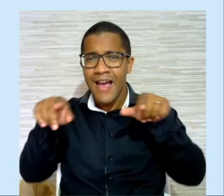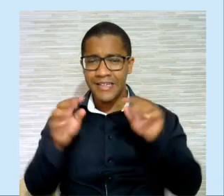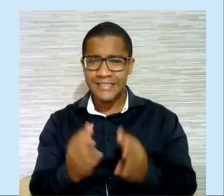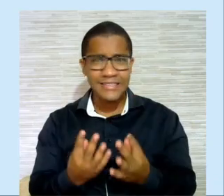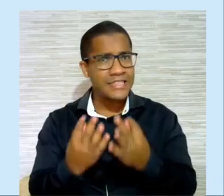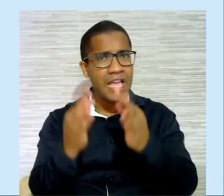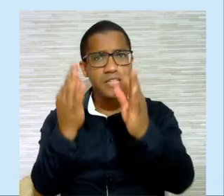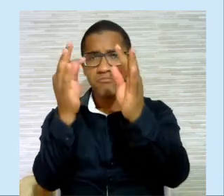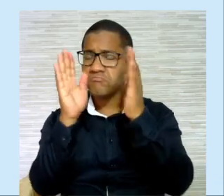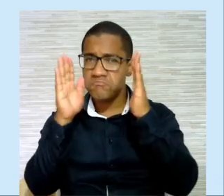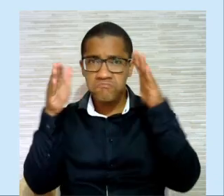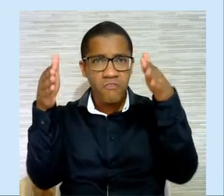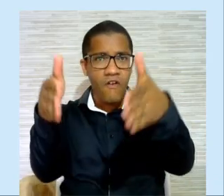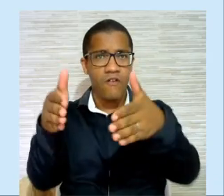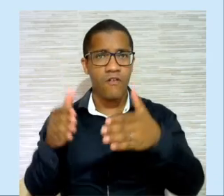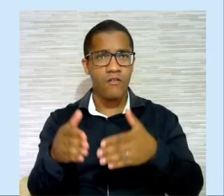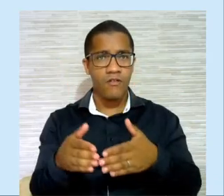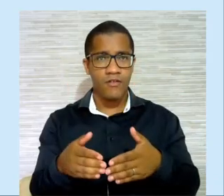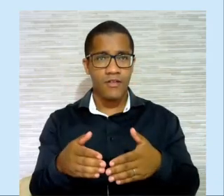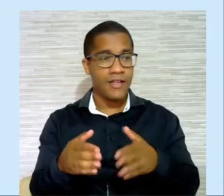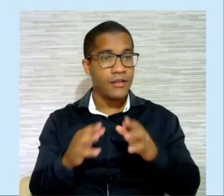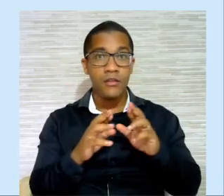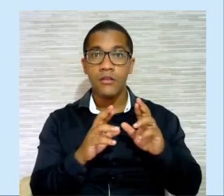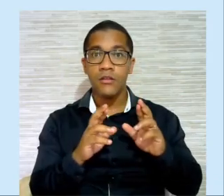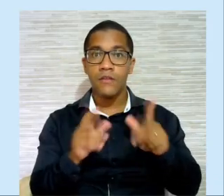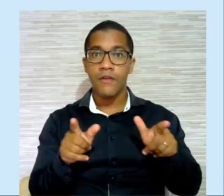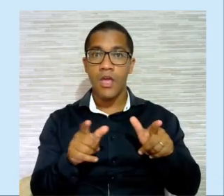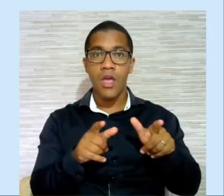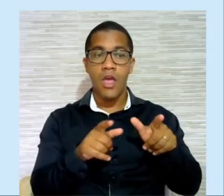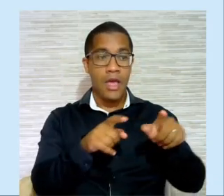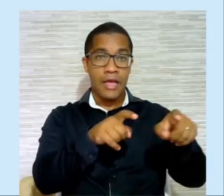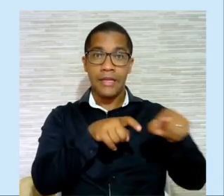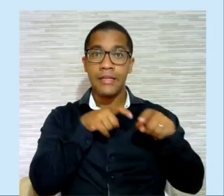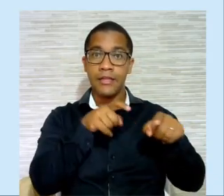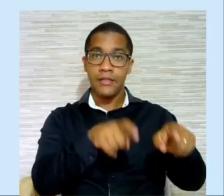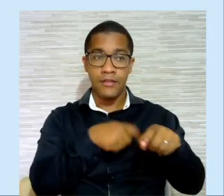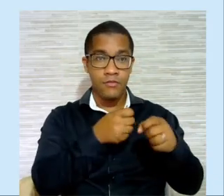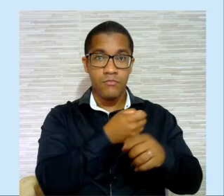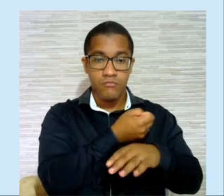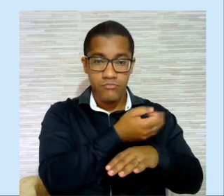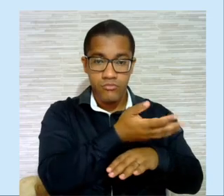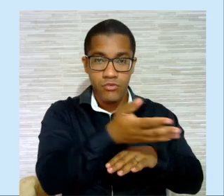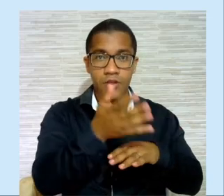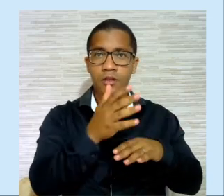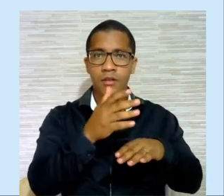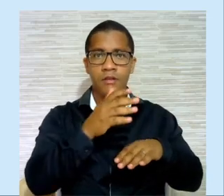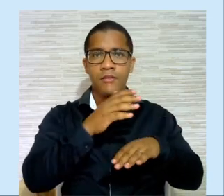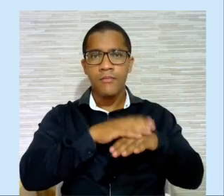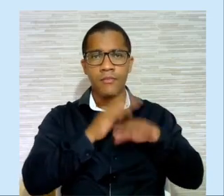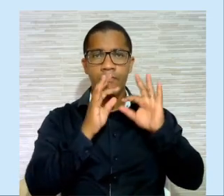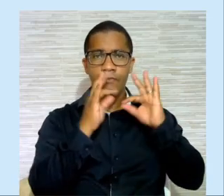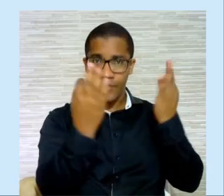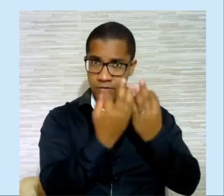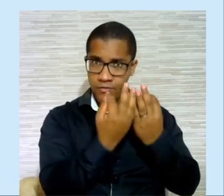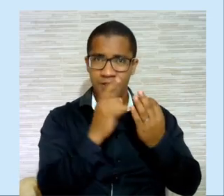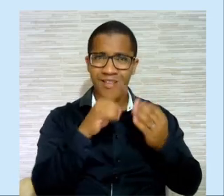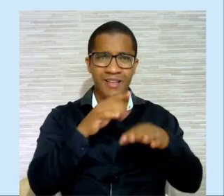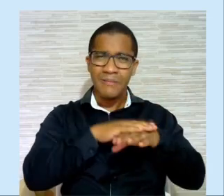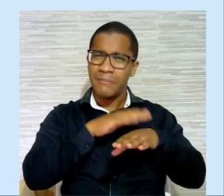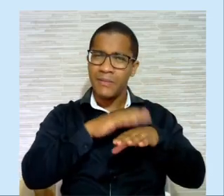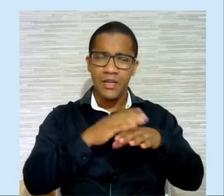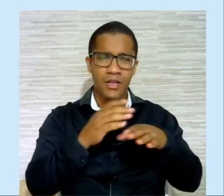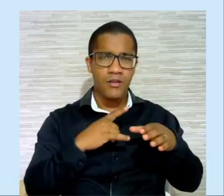um aparato técnico, completamente diferente do que a gente viu na agricultura familiar, né? Que usa uma coisa mais manual, uma coisa